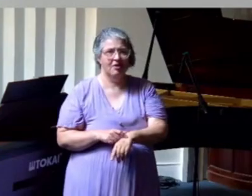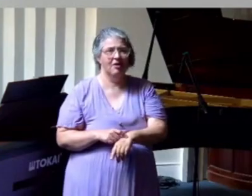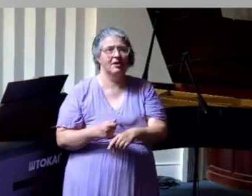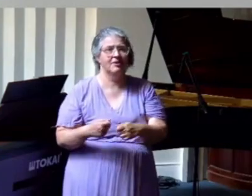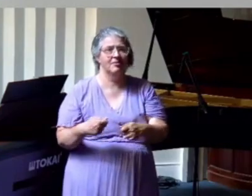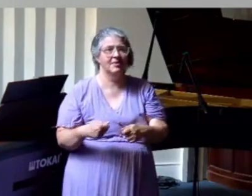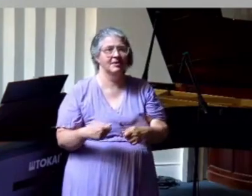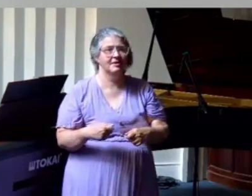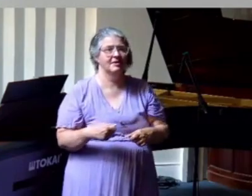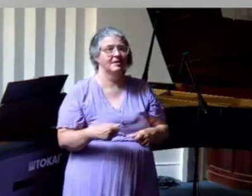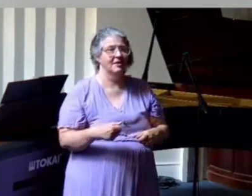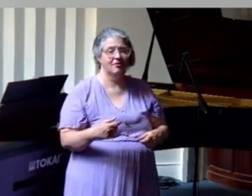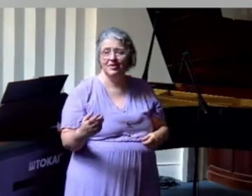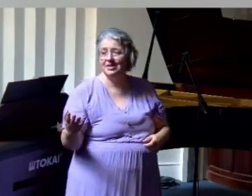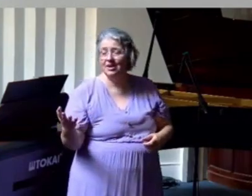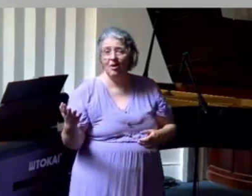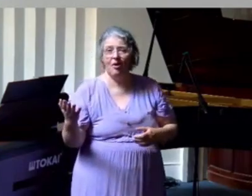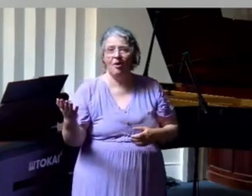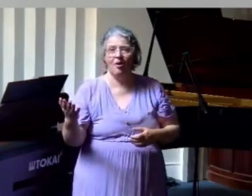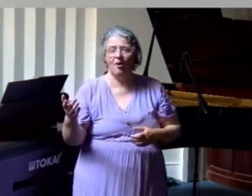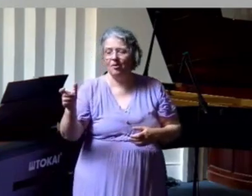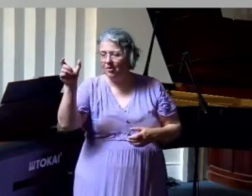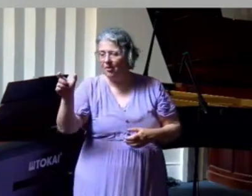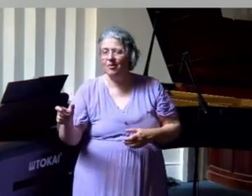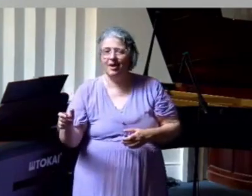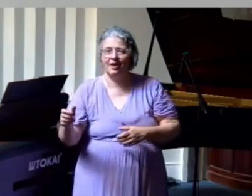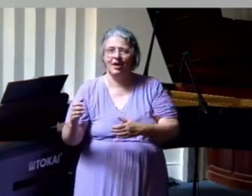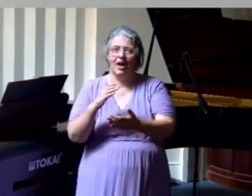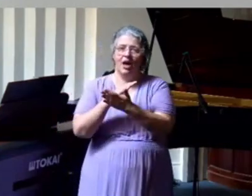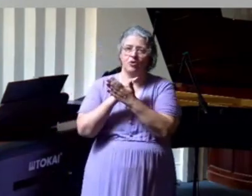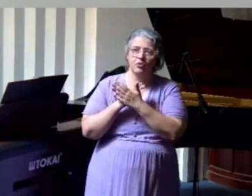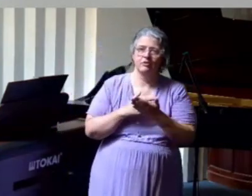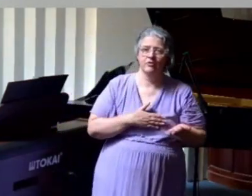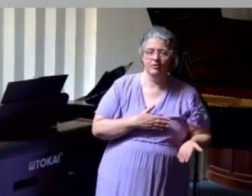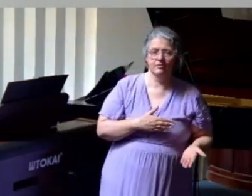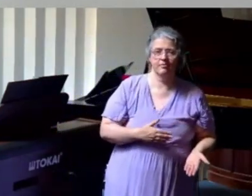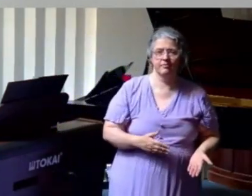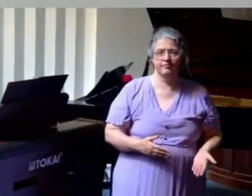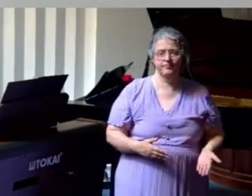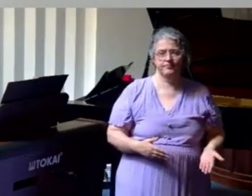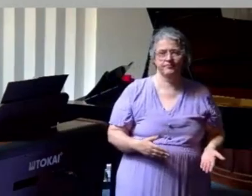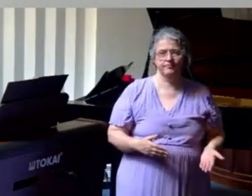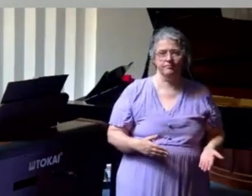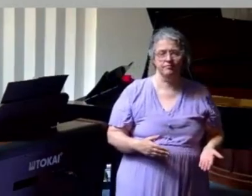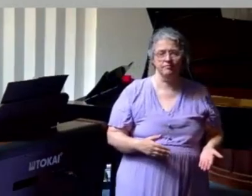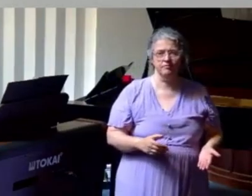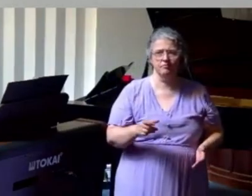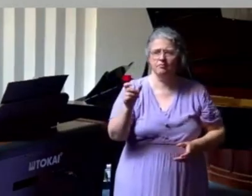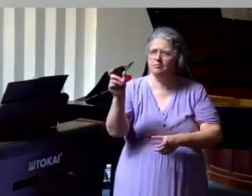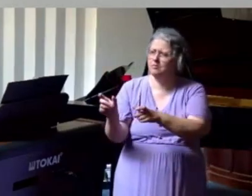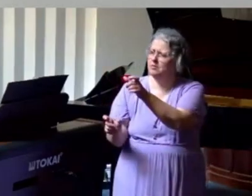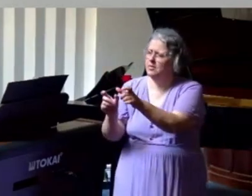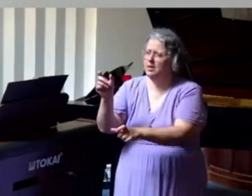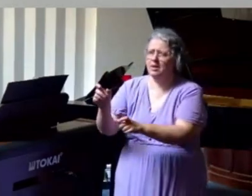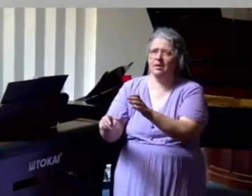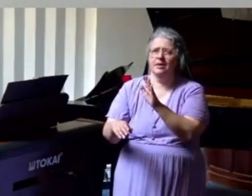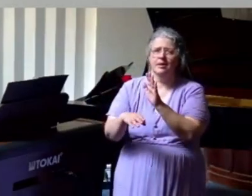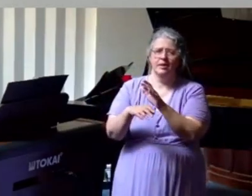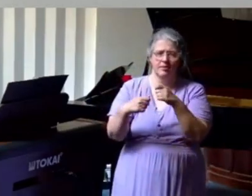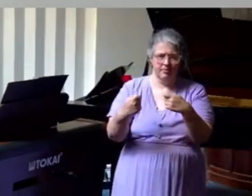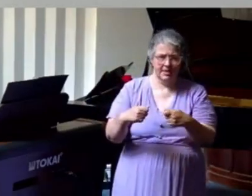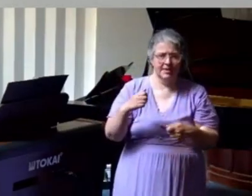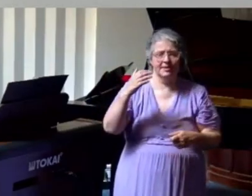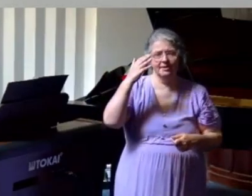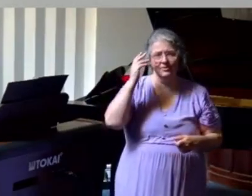chame? Precisa refletir sobre isso. Nossas crianças precisam cedo refletirem sobre isso.